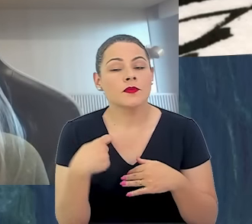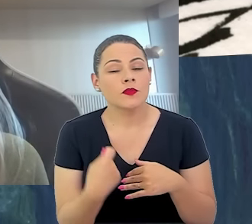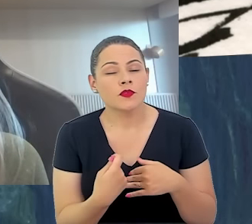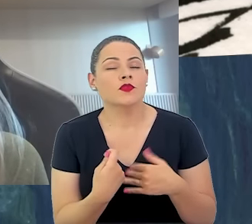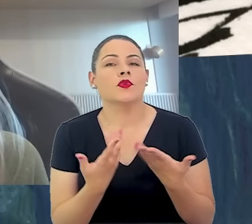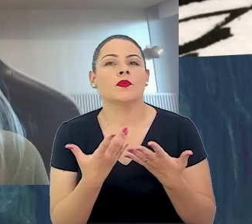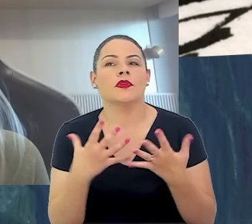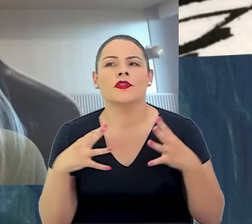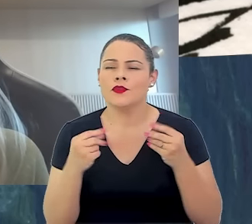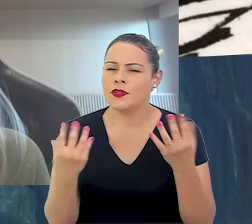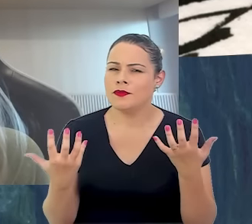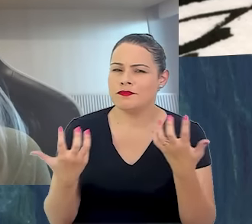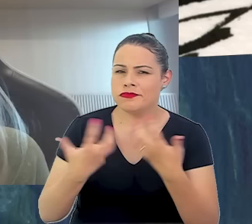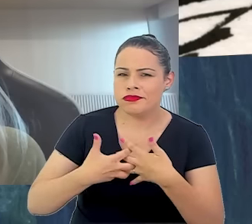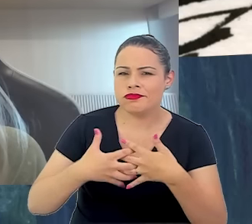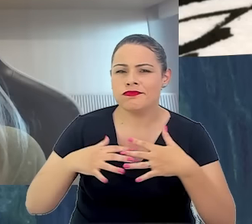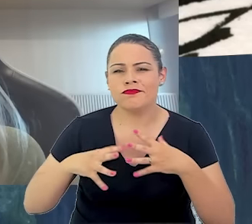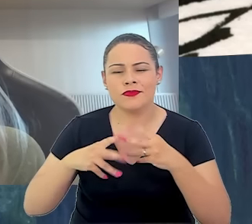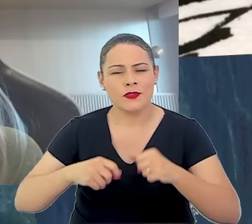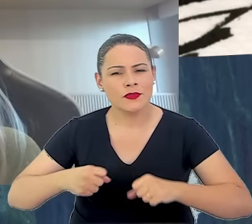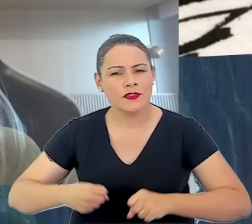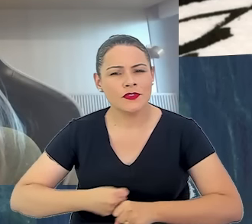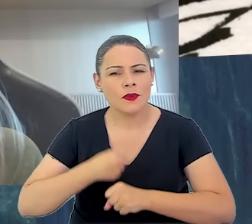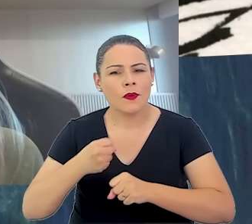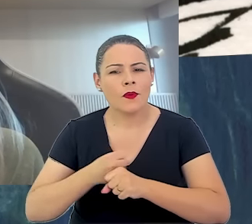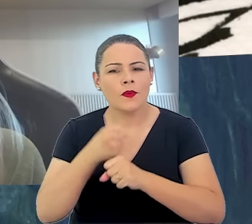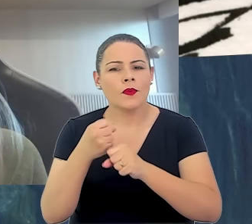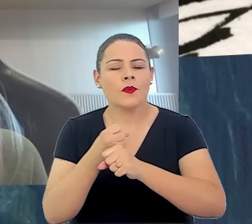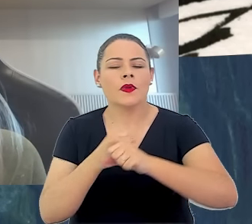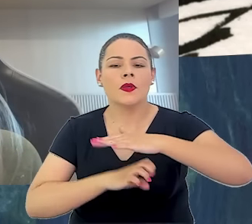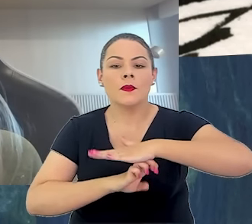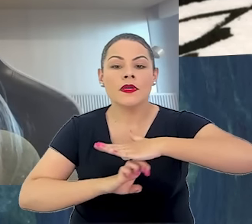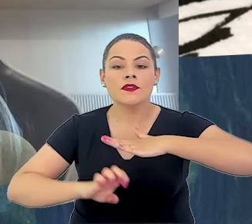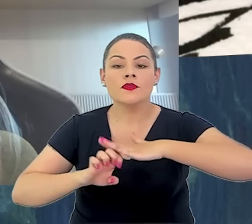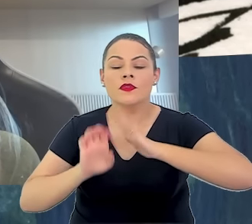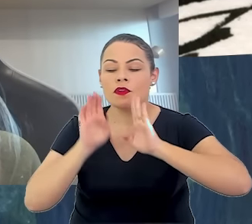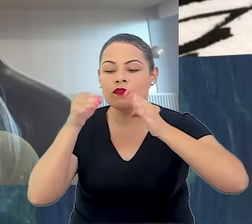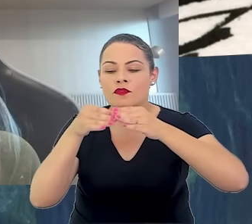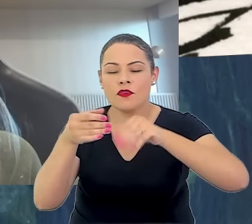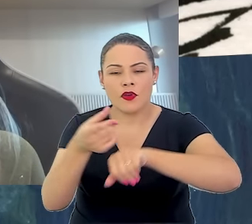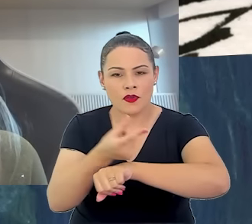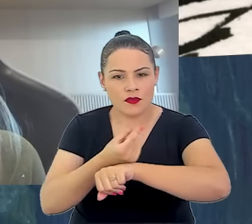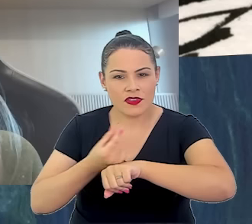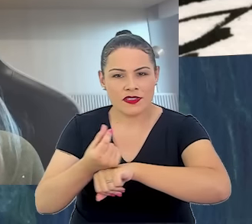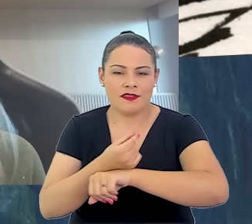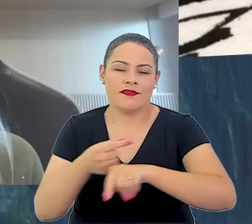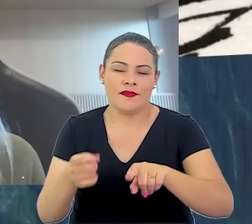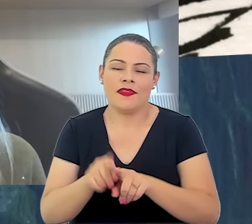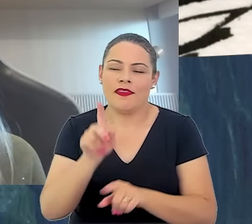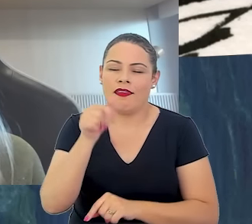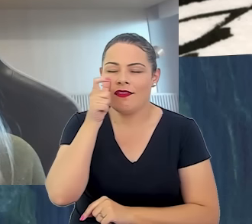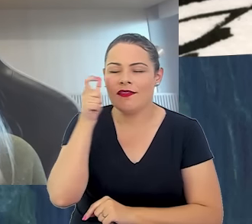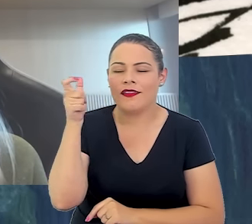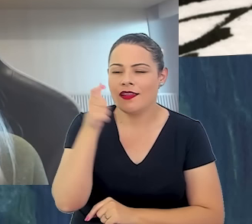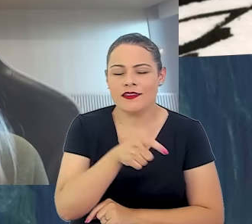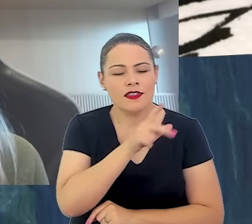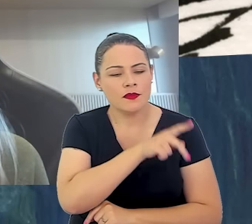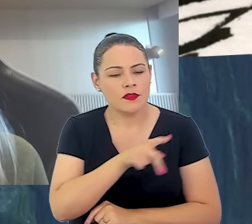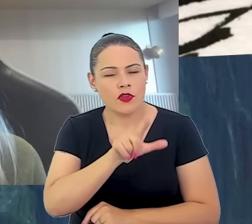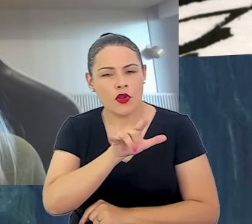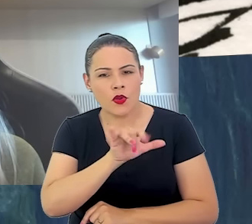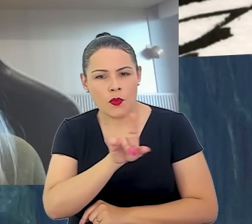eh a complexidade né de se construir essa essas estruturas financeiras e e é muito interessante que o que o